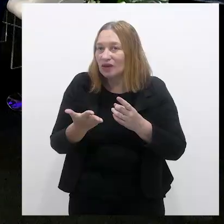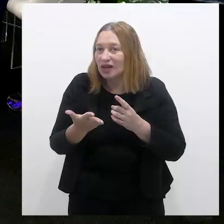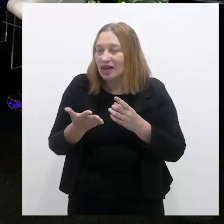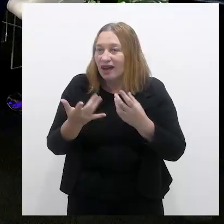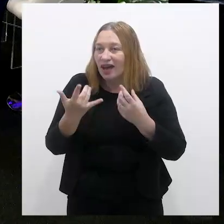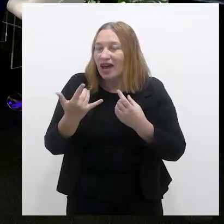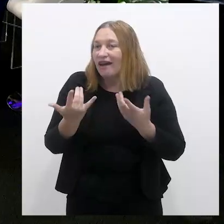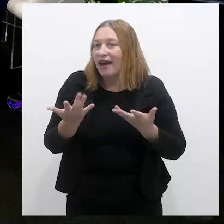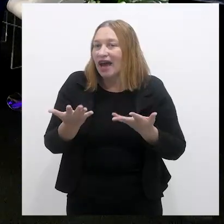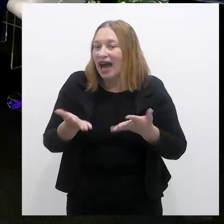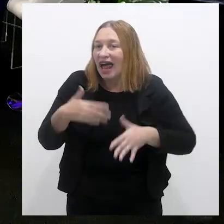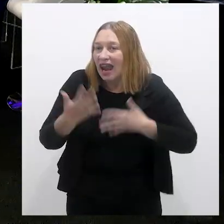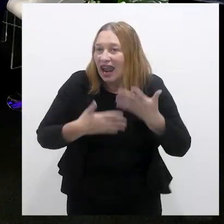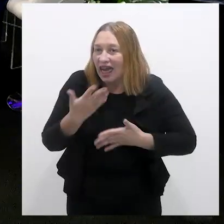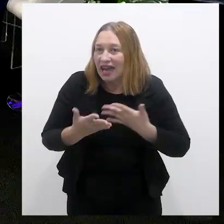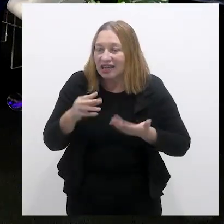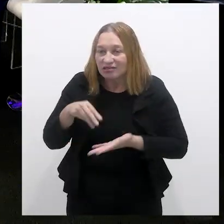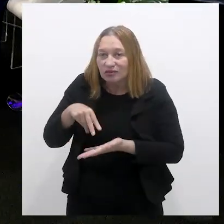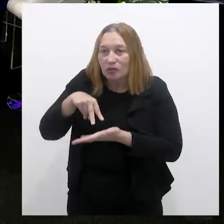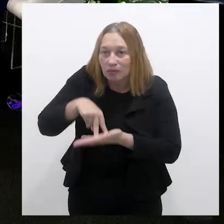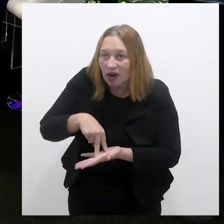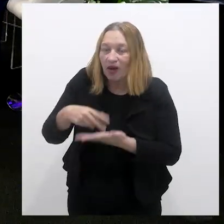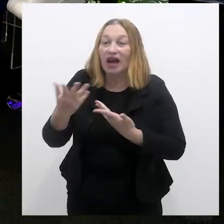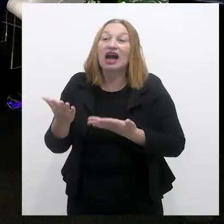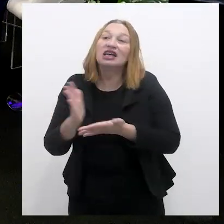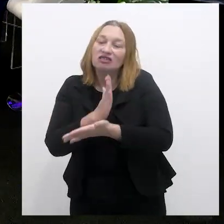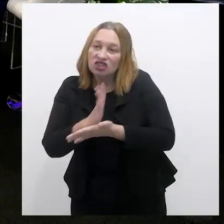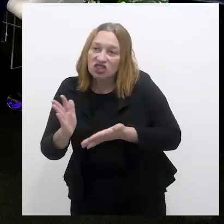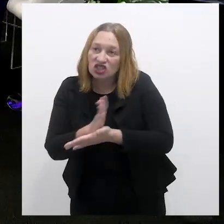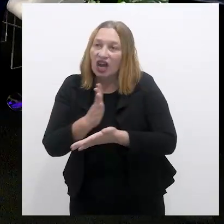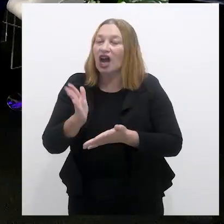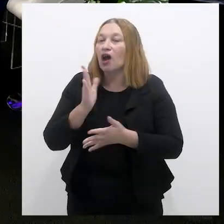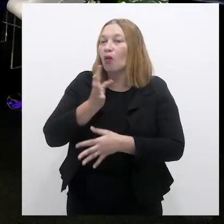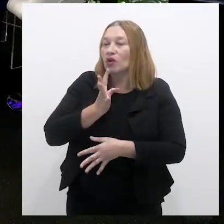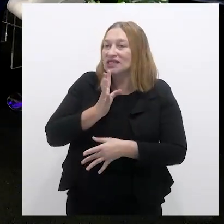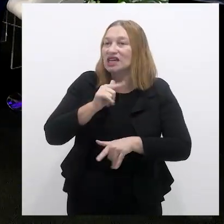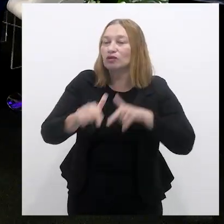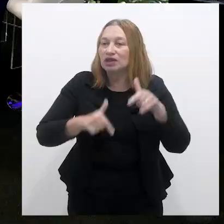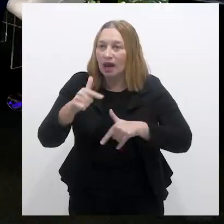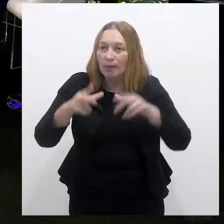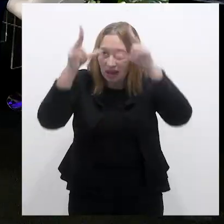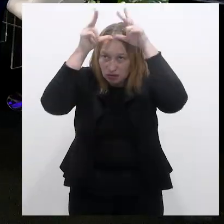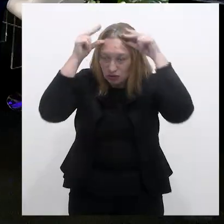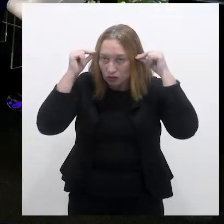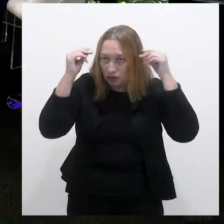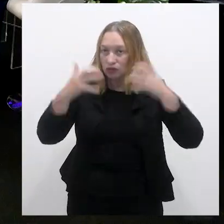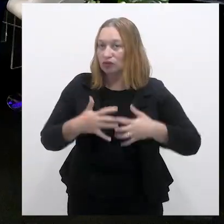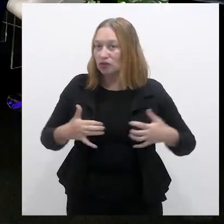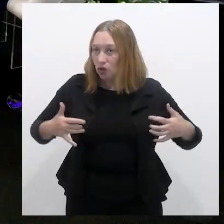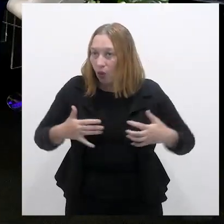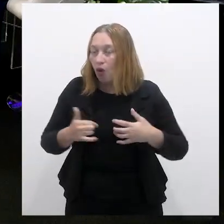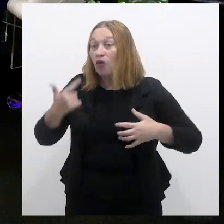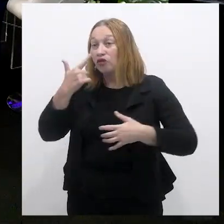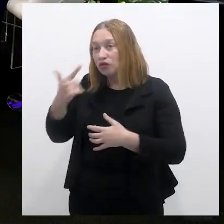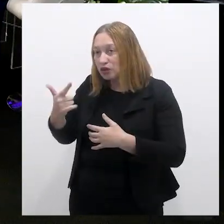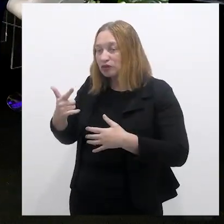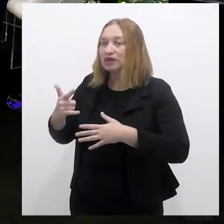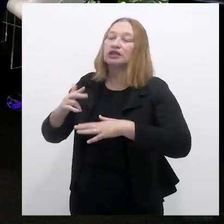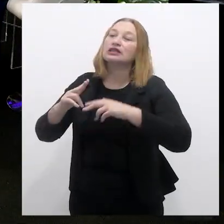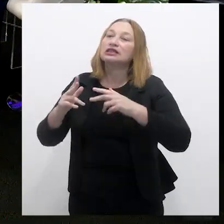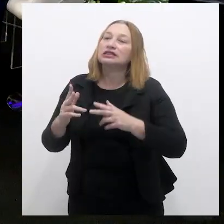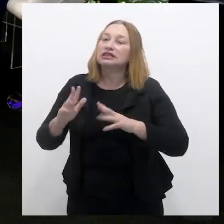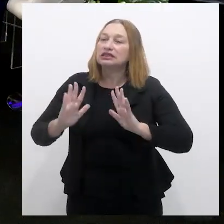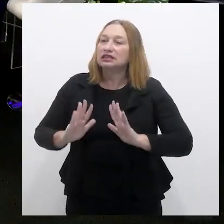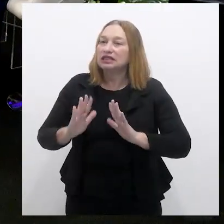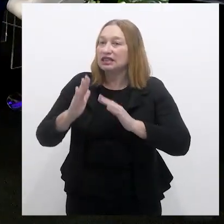no palco, ela se aproxima ainda mais. Uhum. Então, às vezes, ela já conhecia a obra do Luiz Gonzaga, por exemplo, porque viu alguma coisa na escola, na